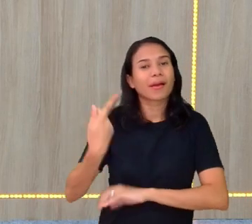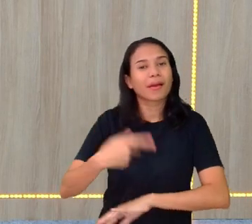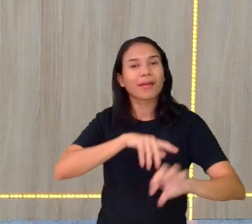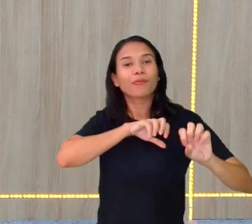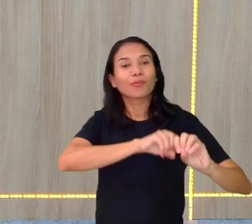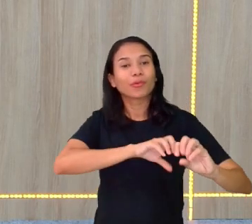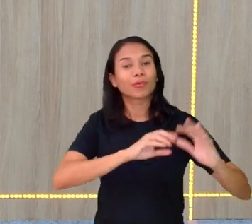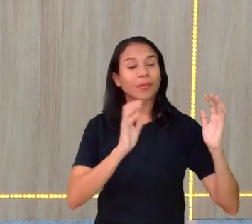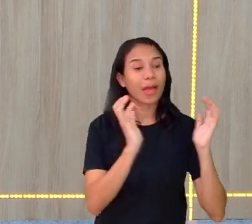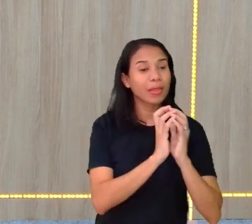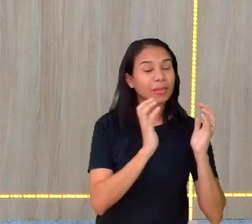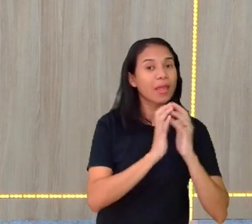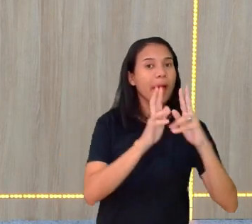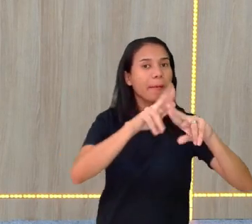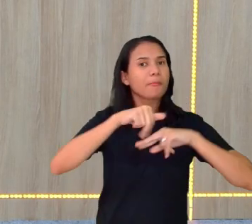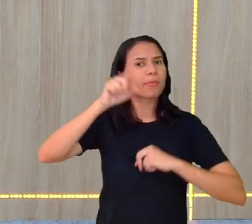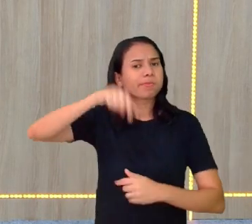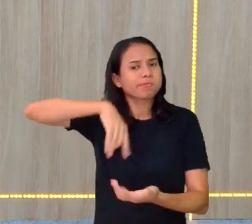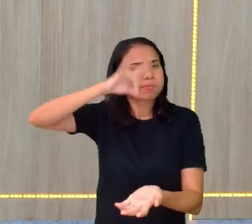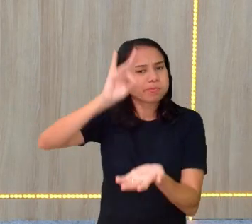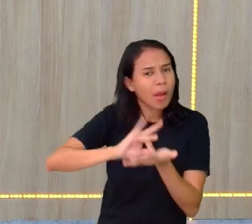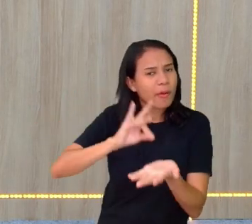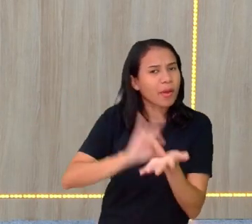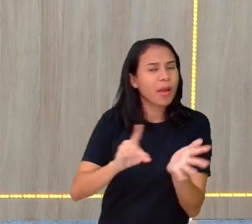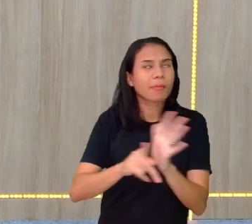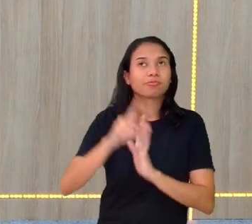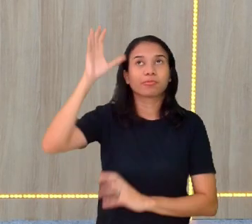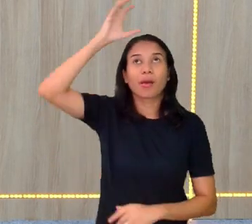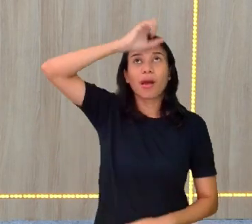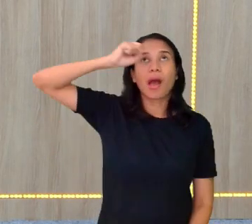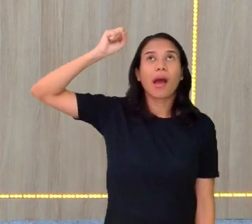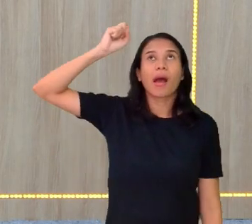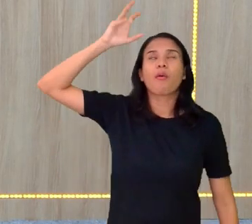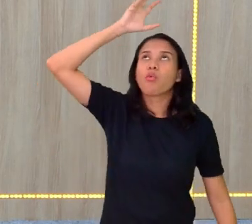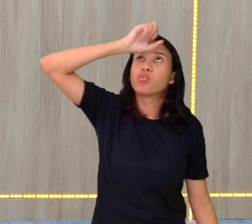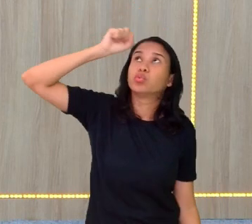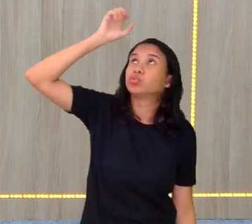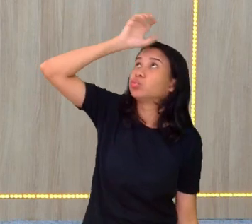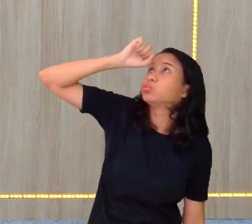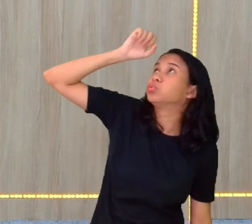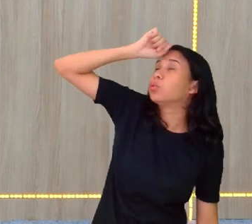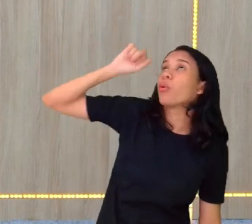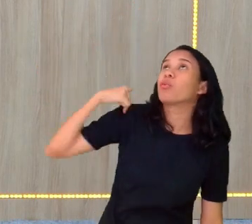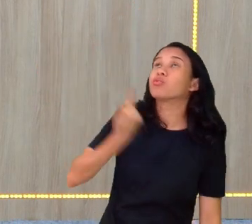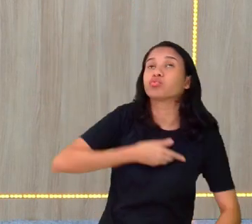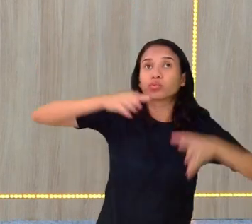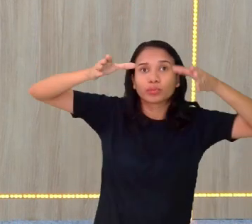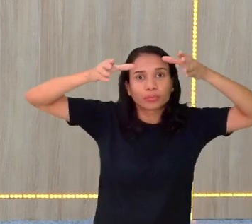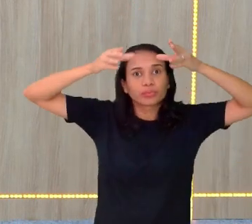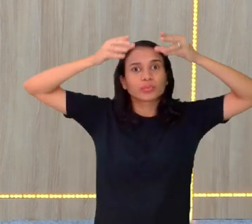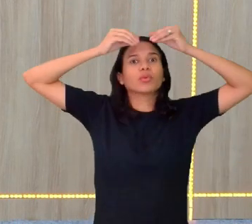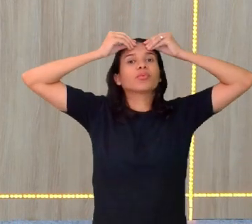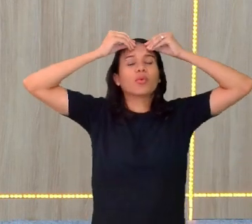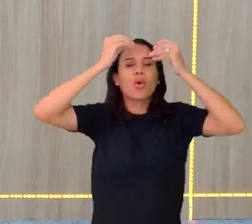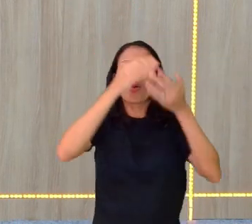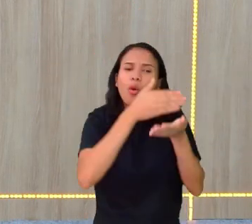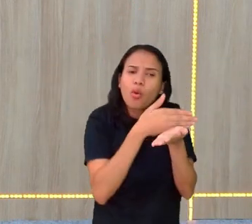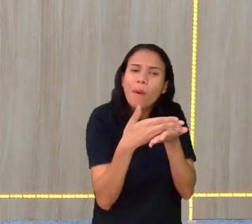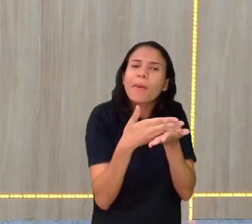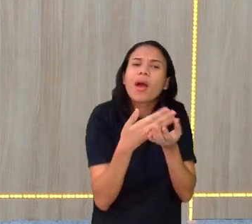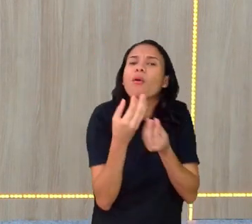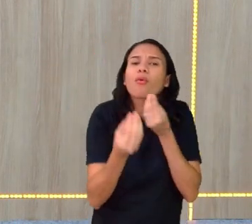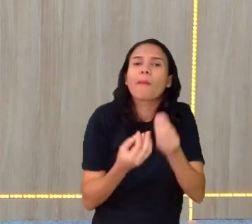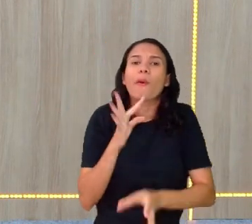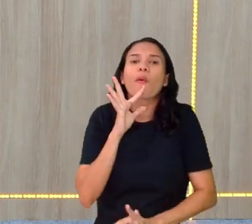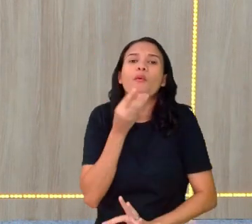Recife, porque, de fato, né, gente, esse aprendizado que a gente, né, absorve, nasce com a troca